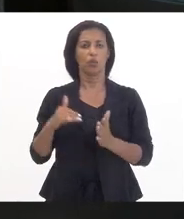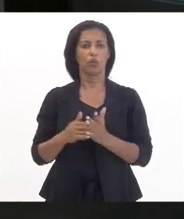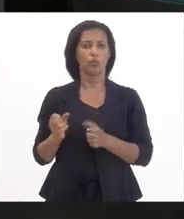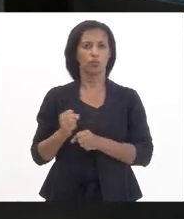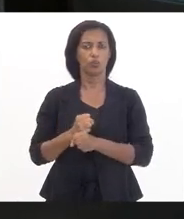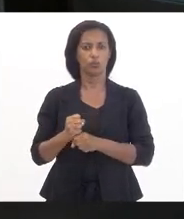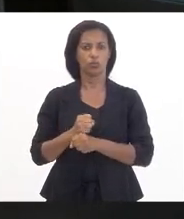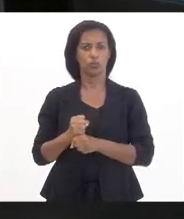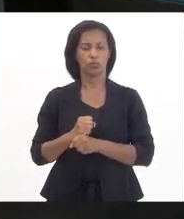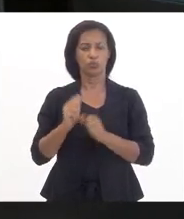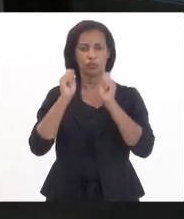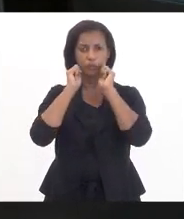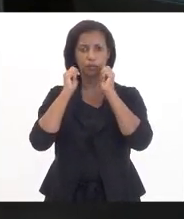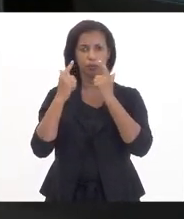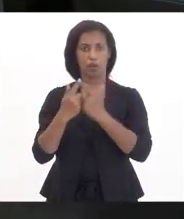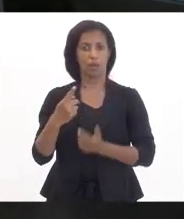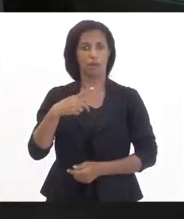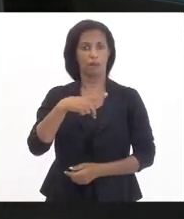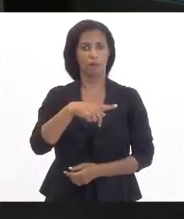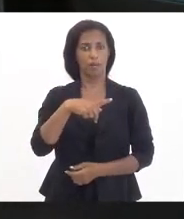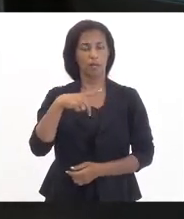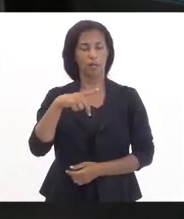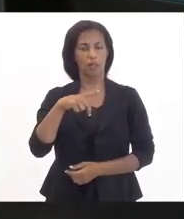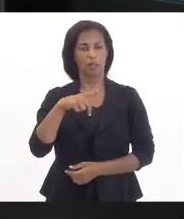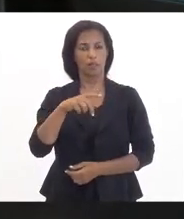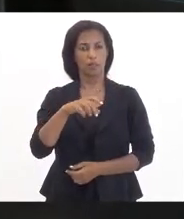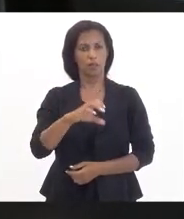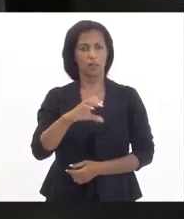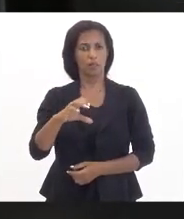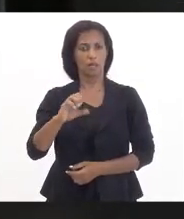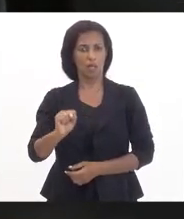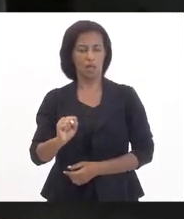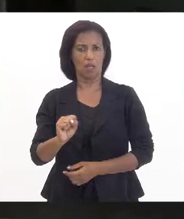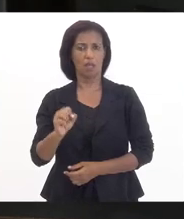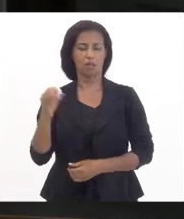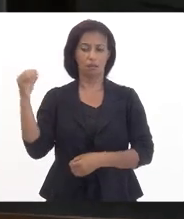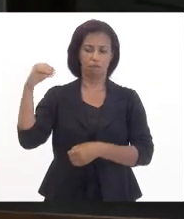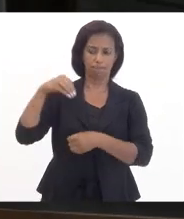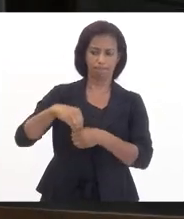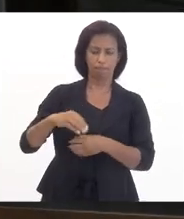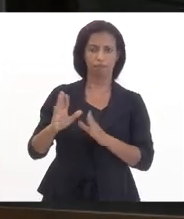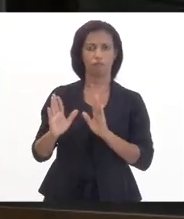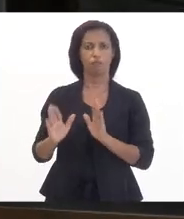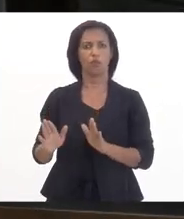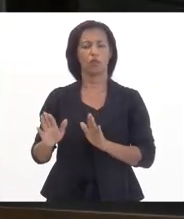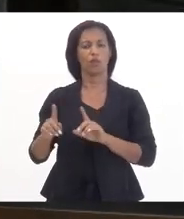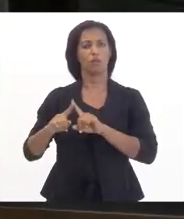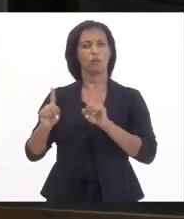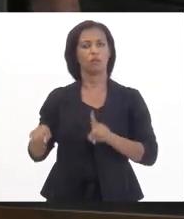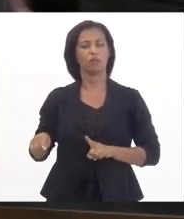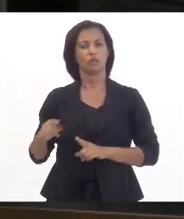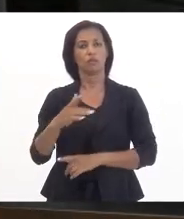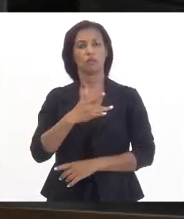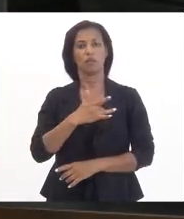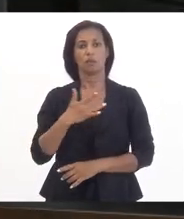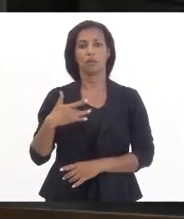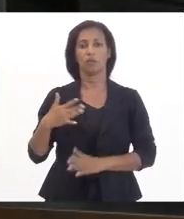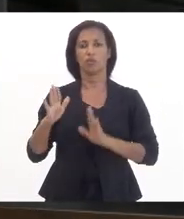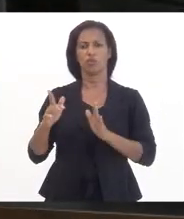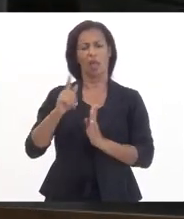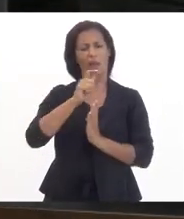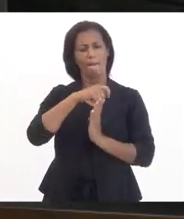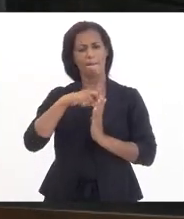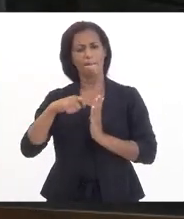Assembleia Legislativa, que foi o PCCS da Saúde. Implantamos já, os servidores da saúde já estão recebendo há